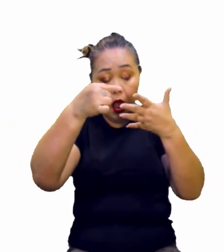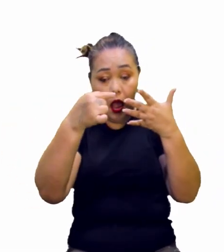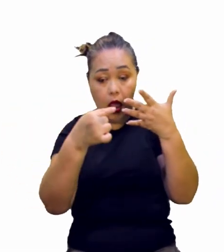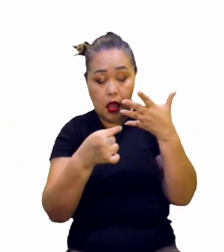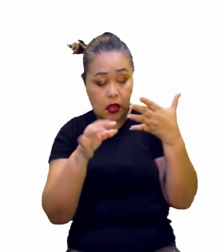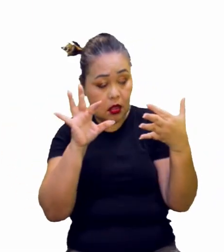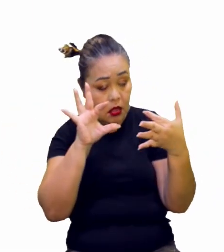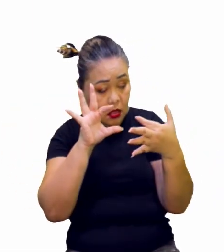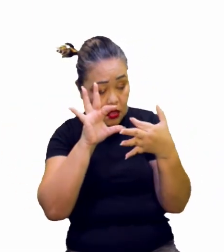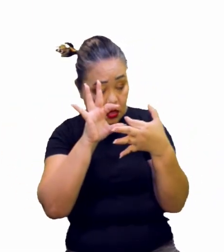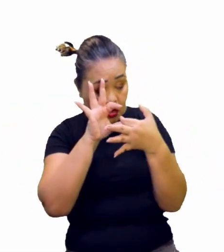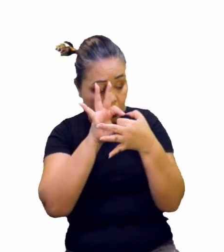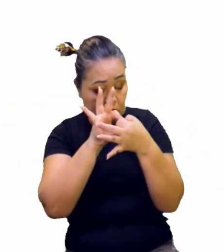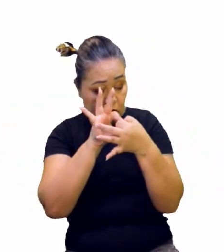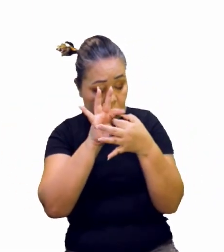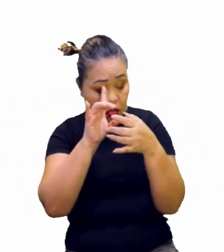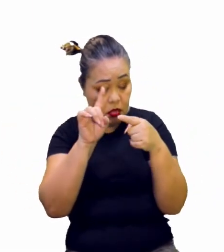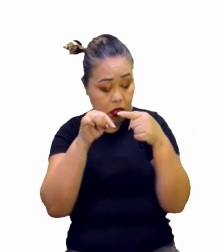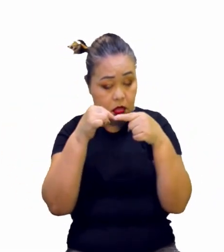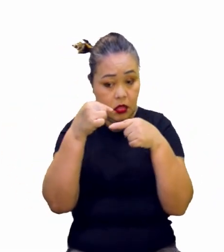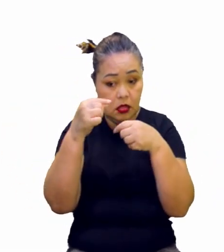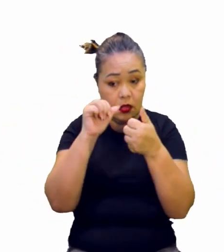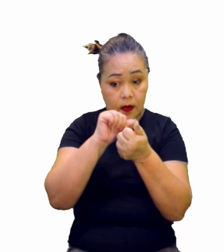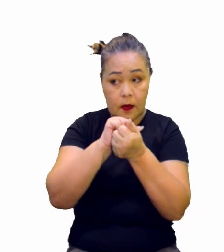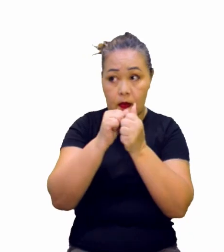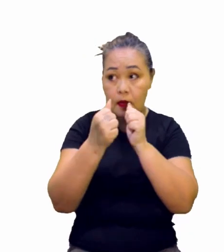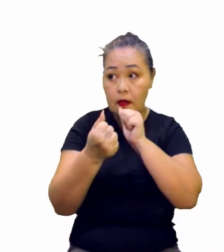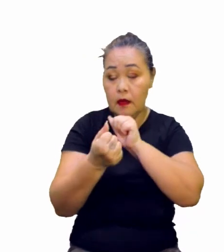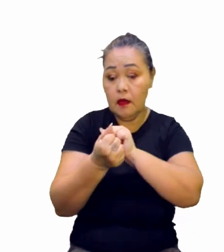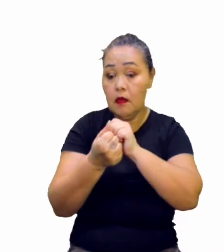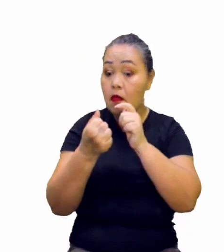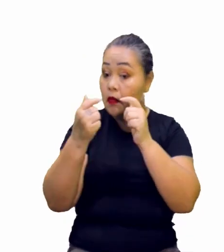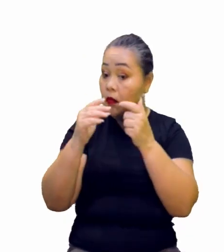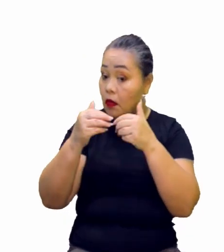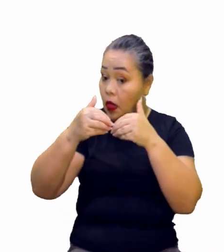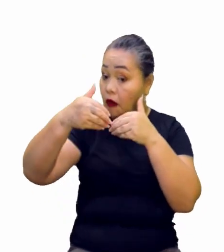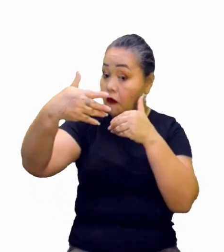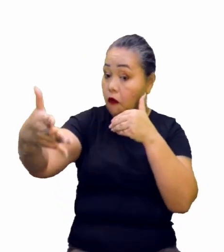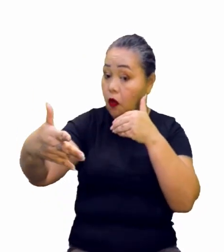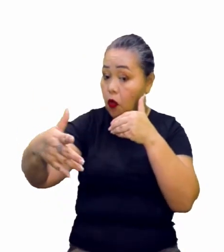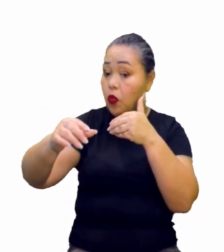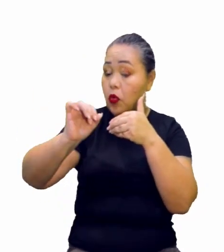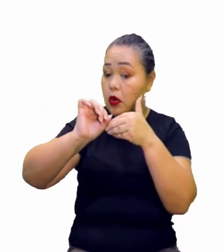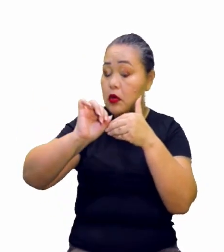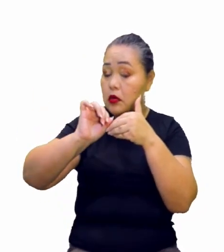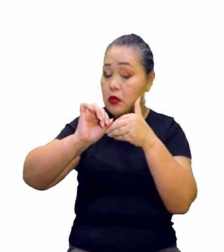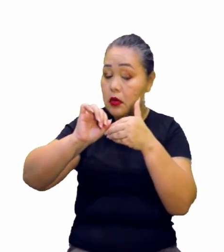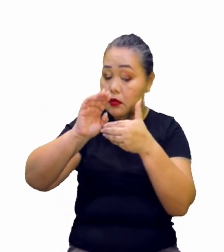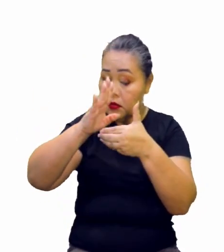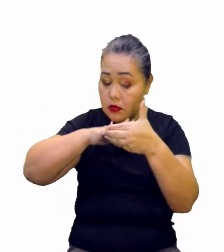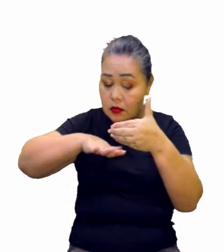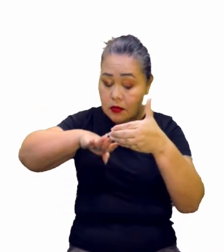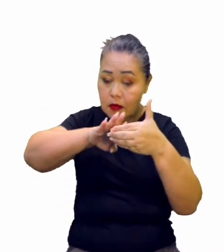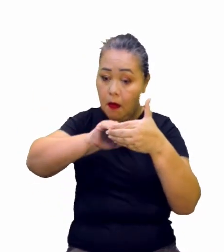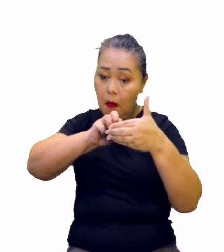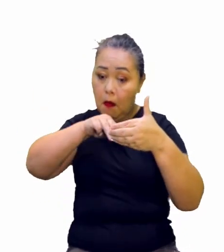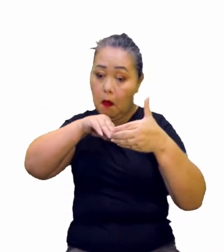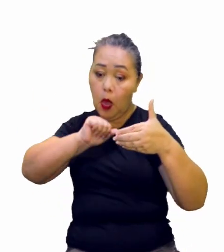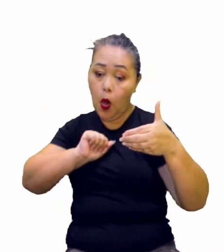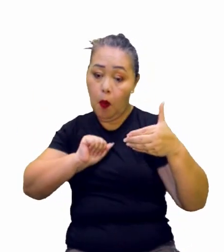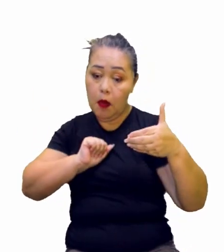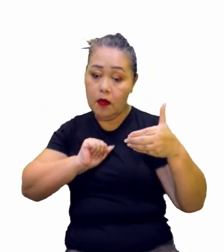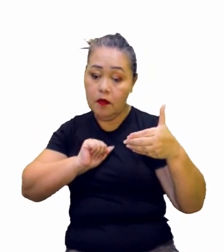ligada, sim, com alterações que estão fora daquele determinado bioma. Isso é muito importante a